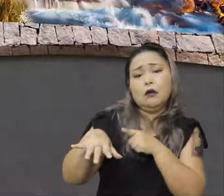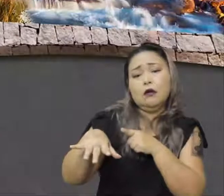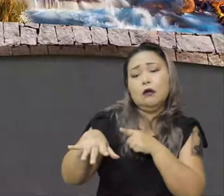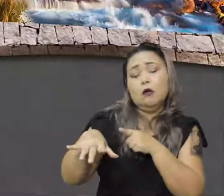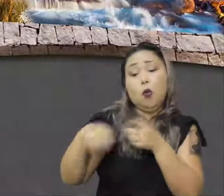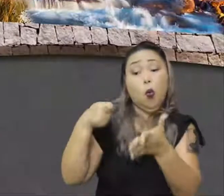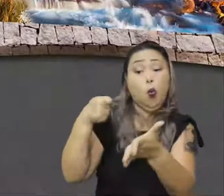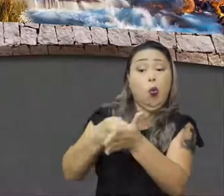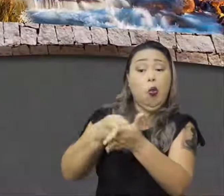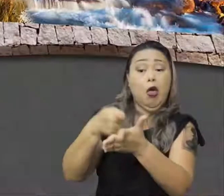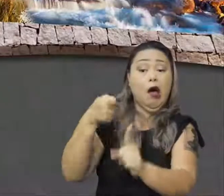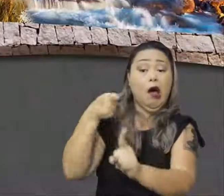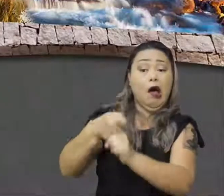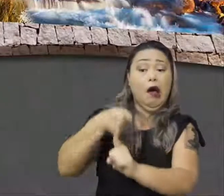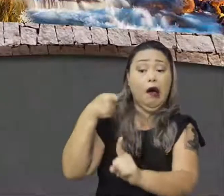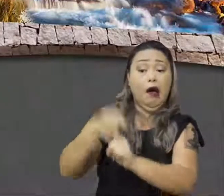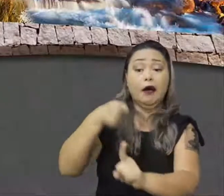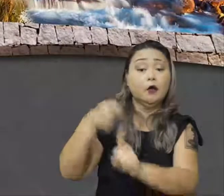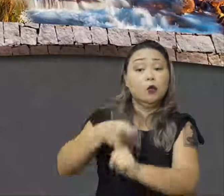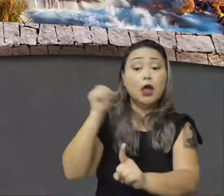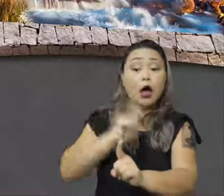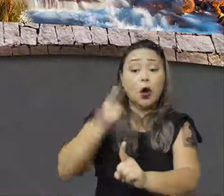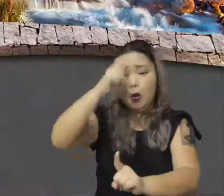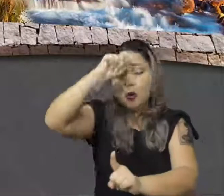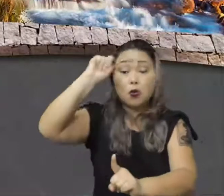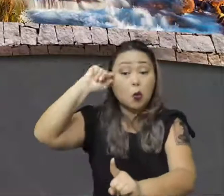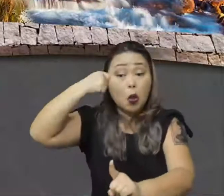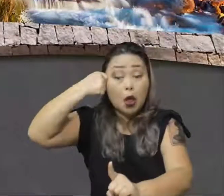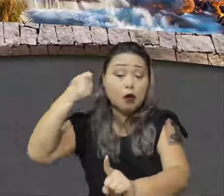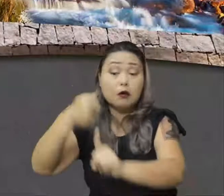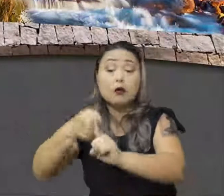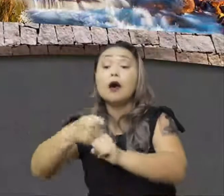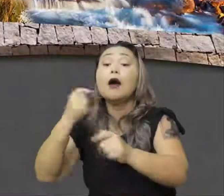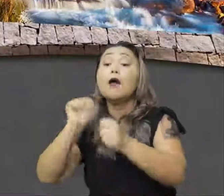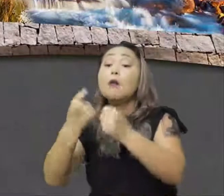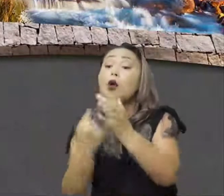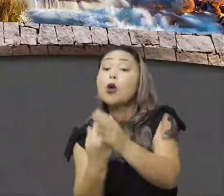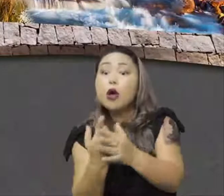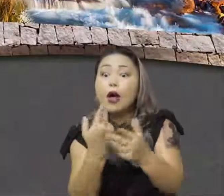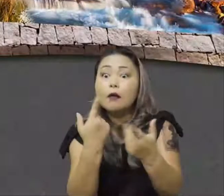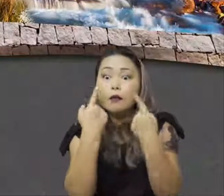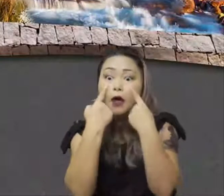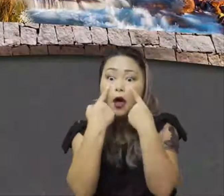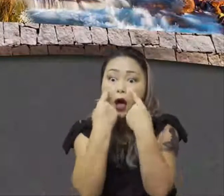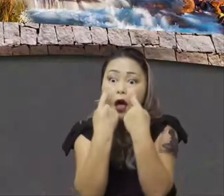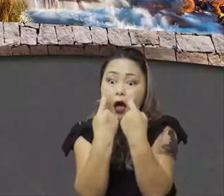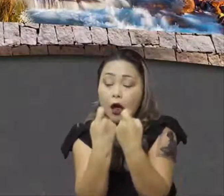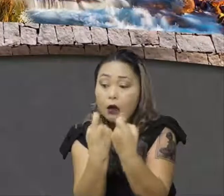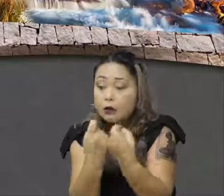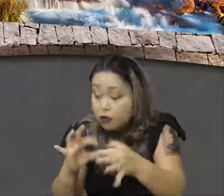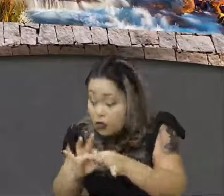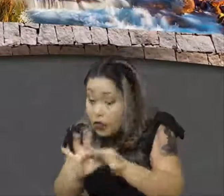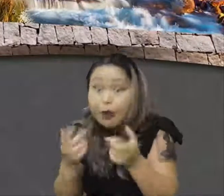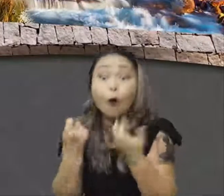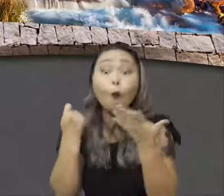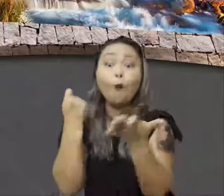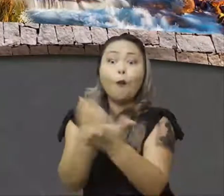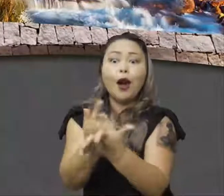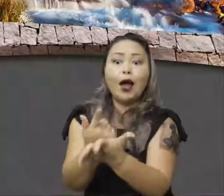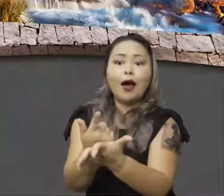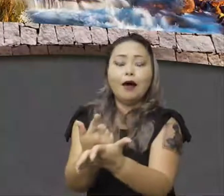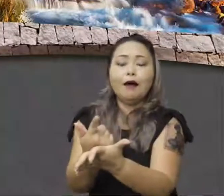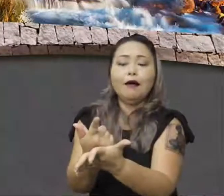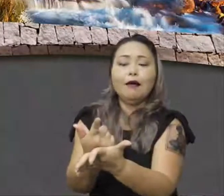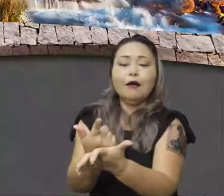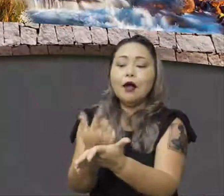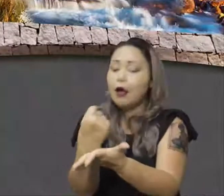lutaram muito, tá? Os negros lutaram muito. Não, é porque o capitalismo interessou que eles fossem livres para comprar.